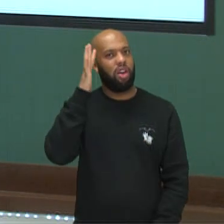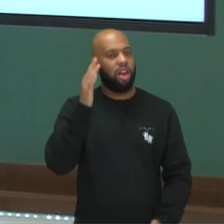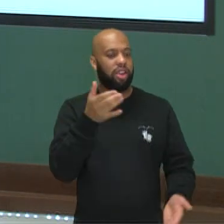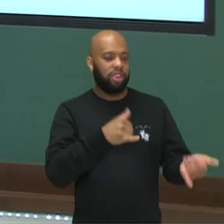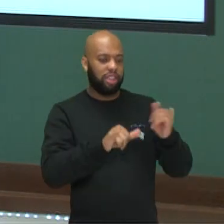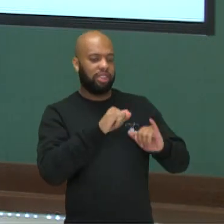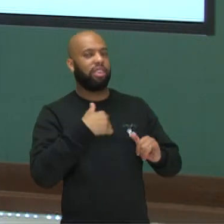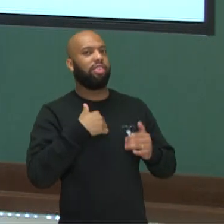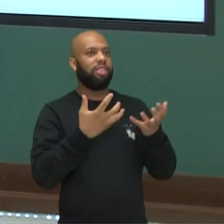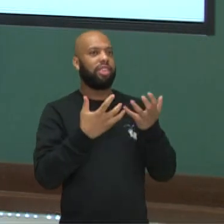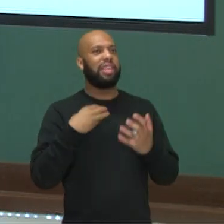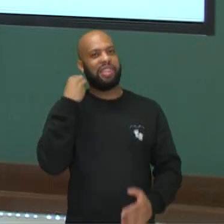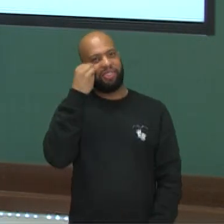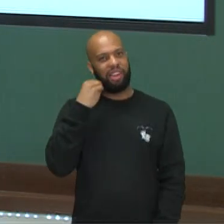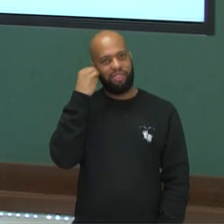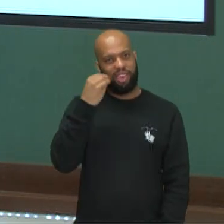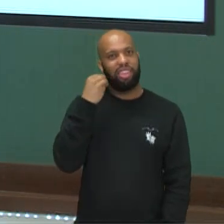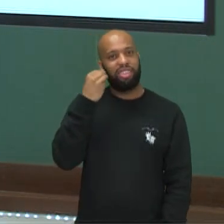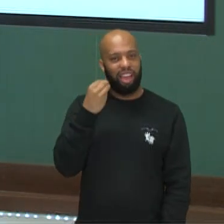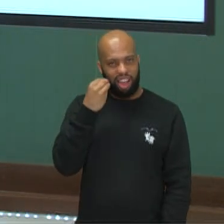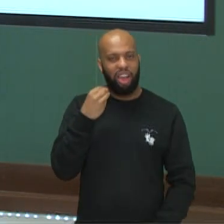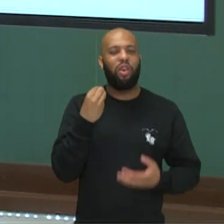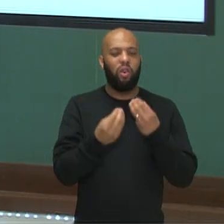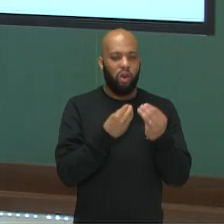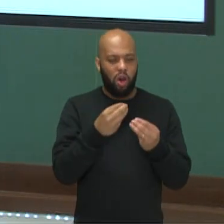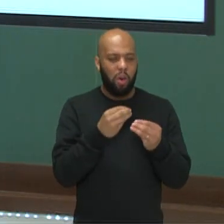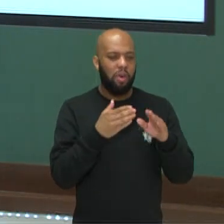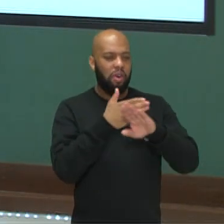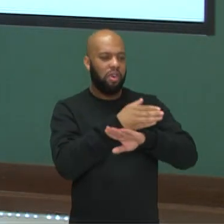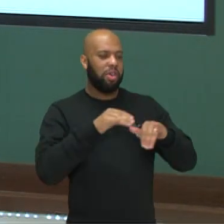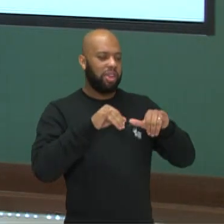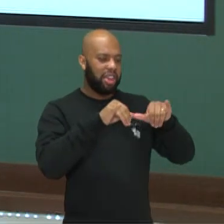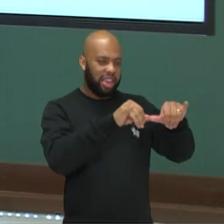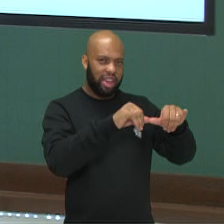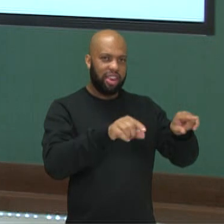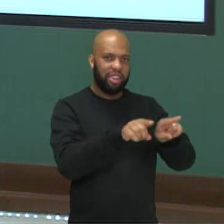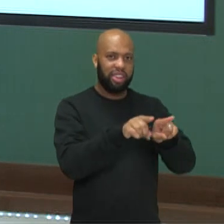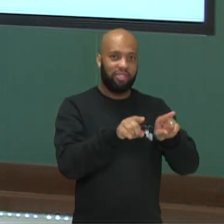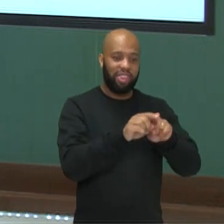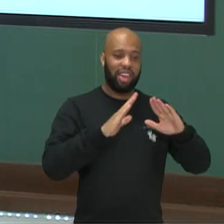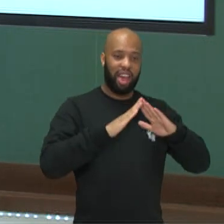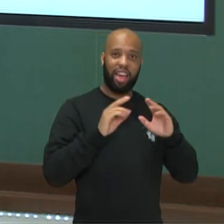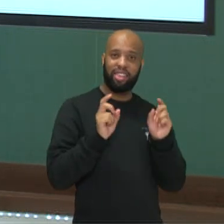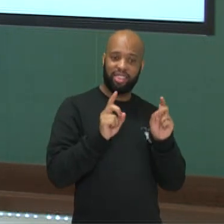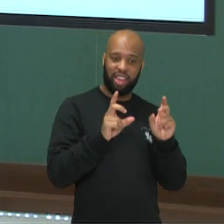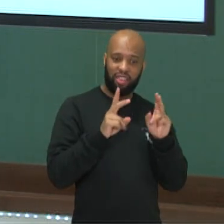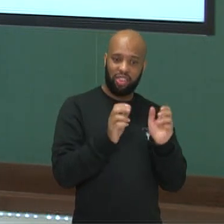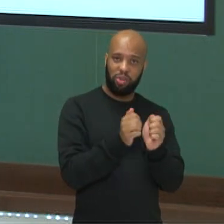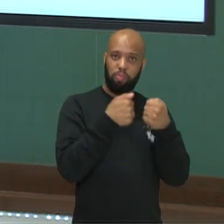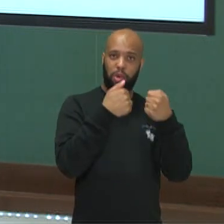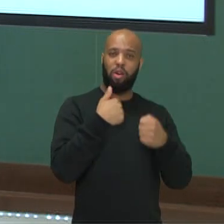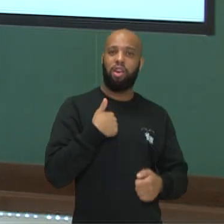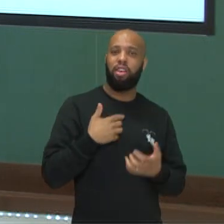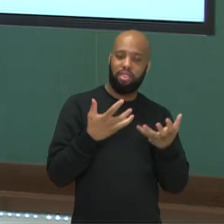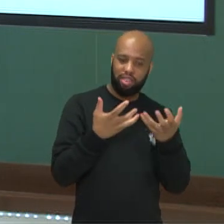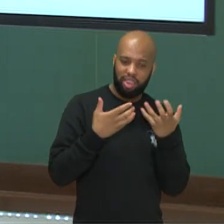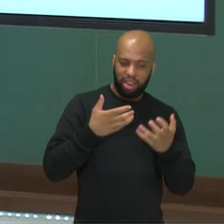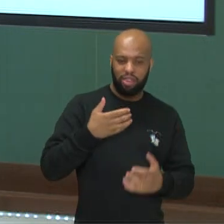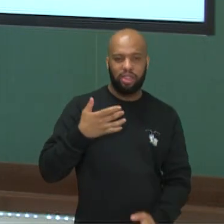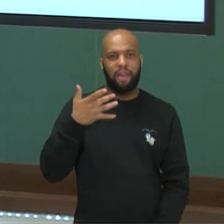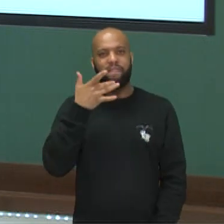preciso experimentar esta aula. Vamos ao mercado, vamos à panificadora e eu quero provar essa